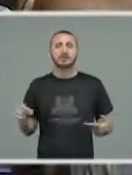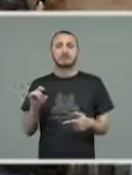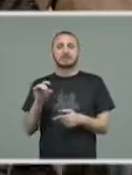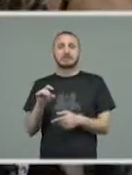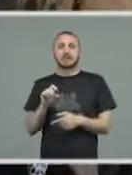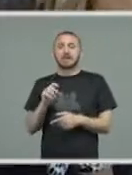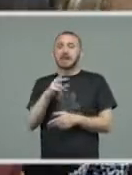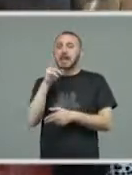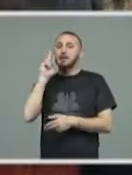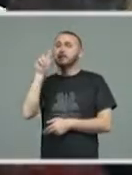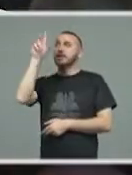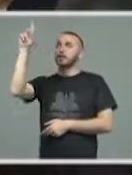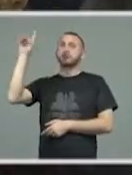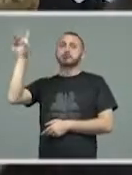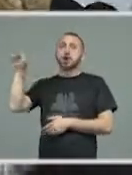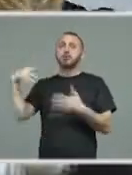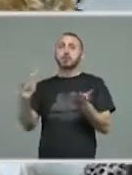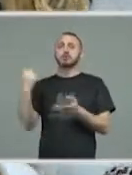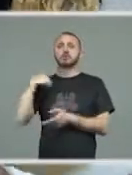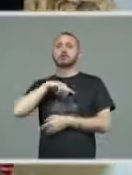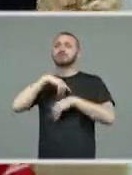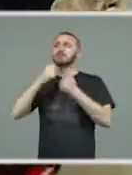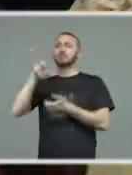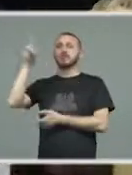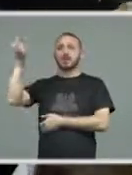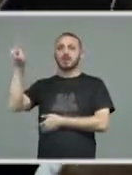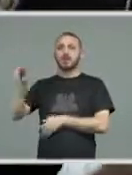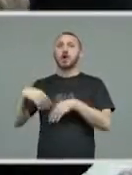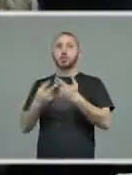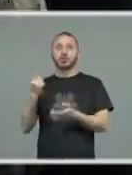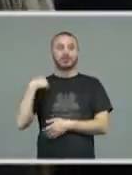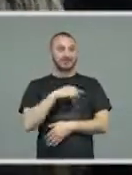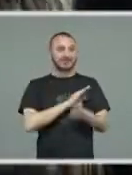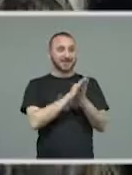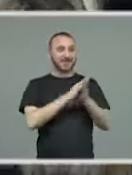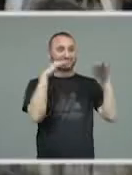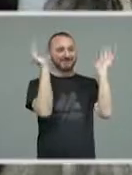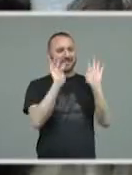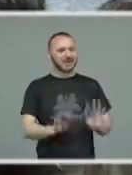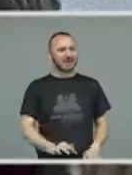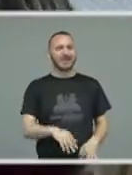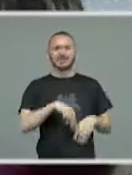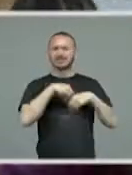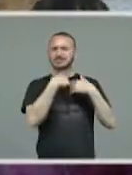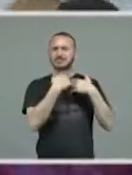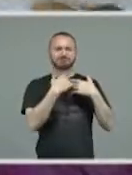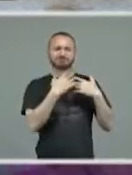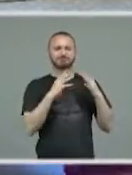certos de que a caixa d'água de oração está cheia, na hora que eu